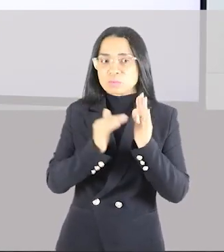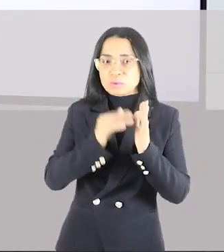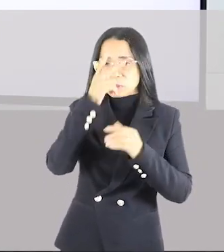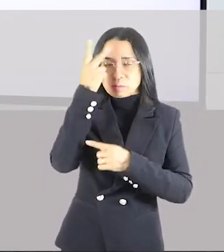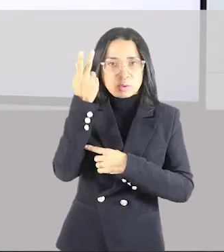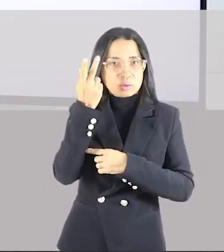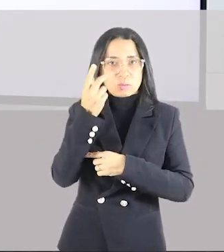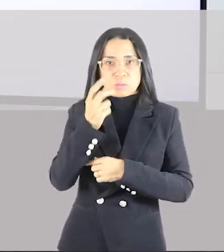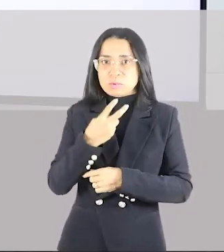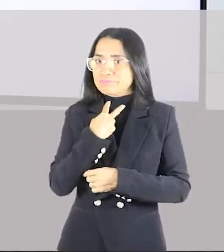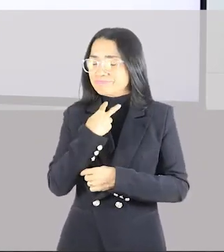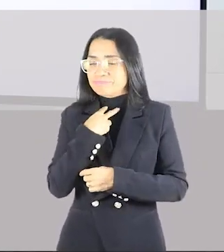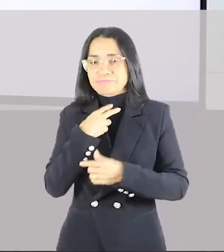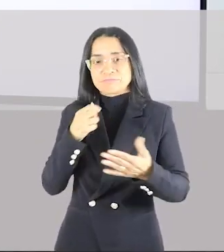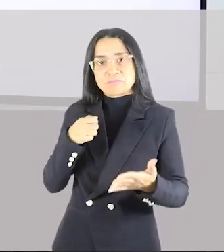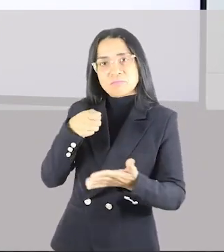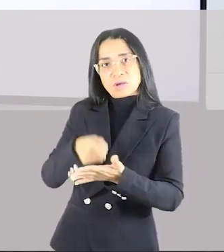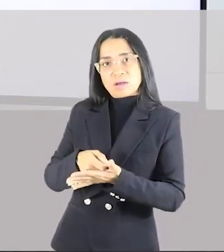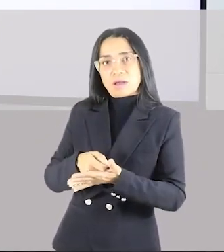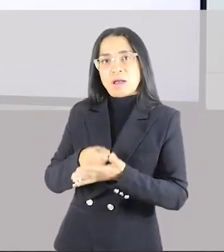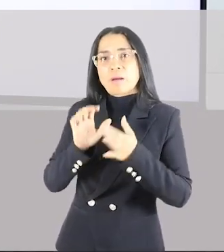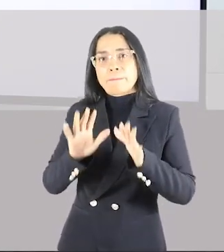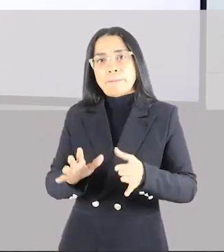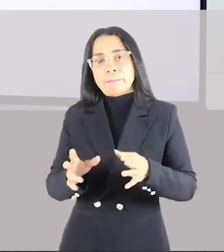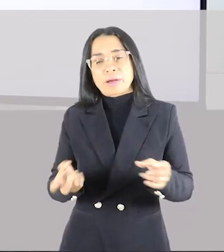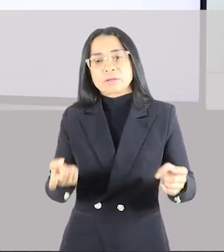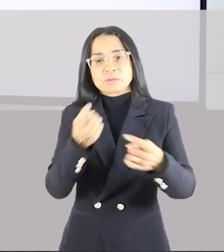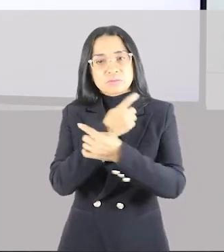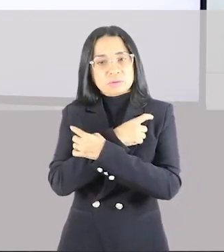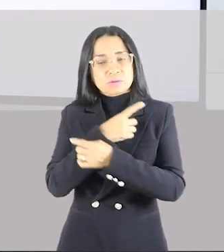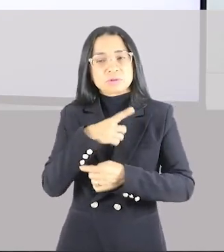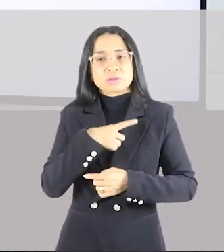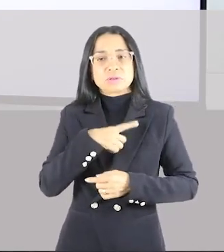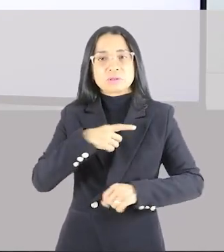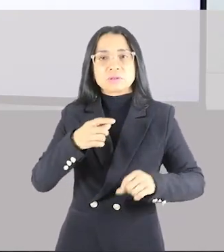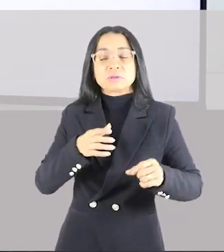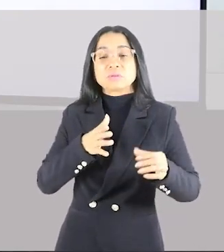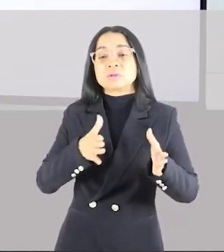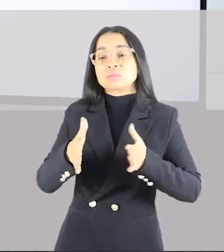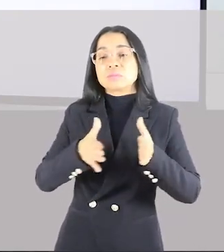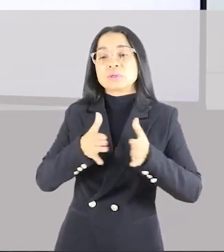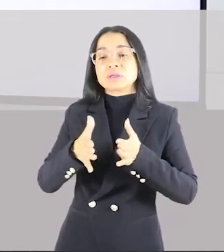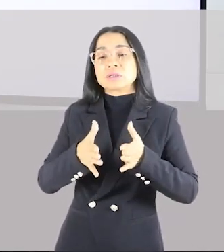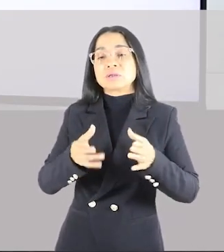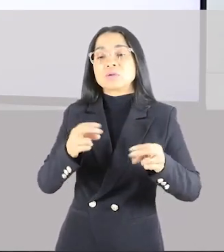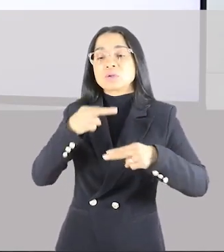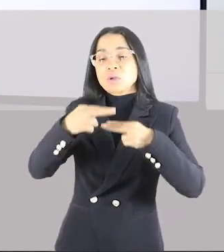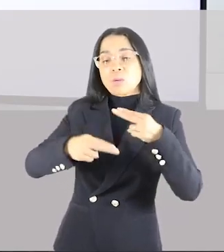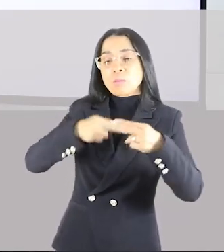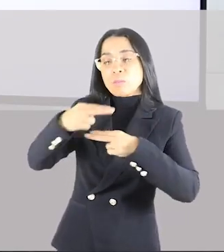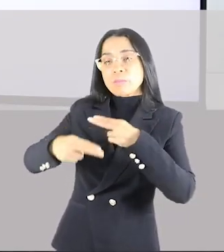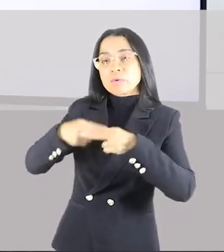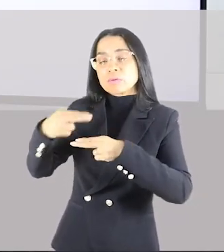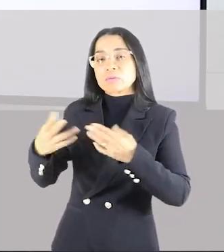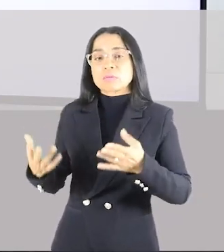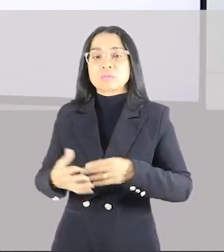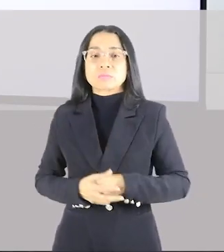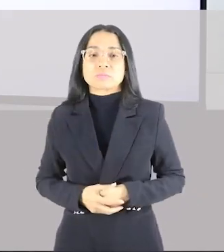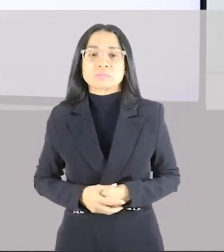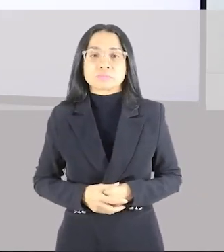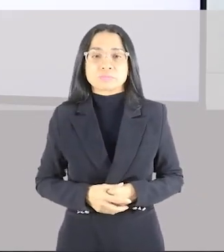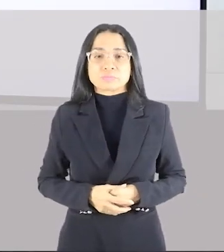poderia pagar, mas os faraós, eles, então, tiveram esses momentos de mumificação. Vamos para frente, então, nossa aula.